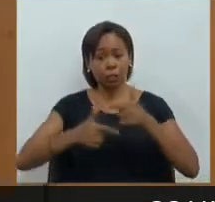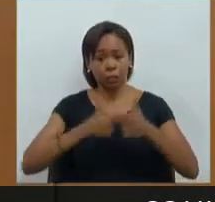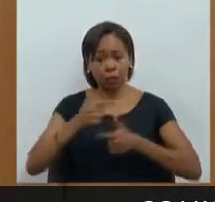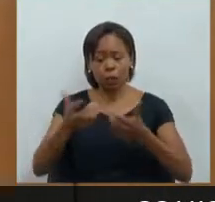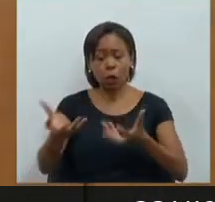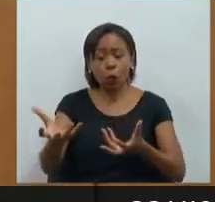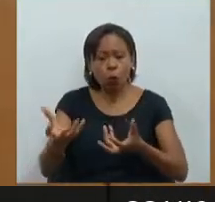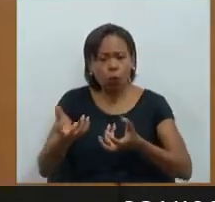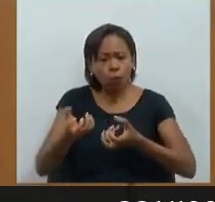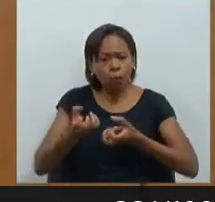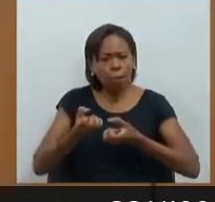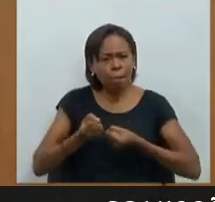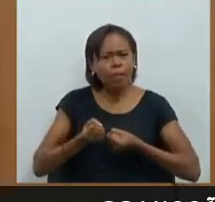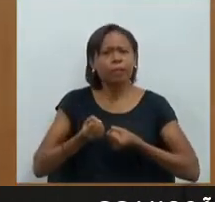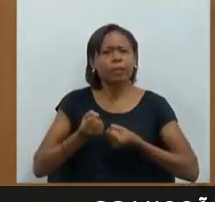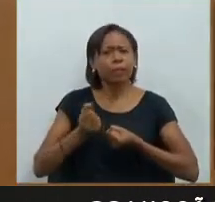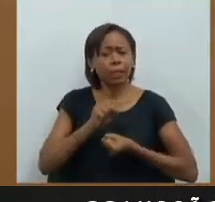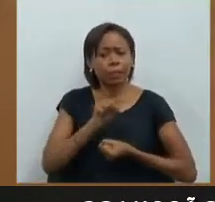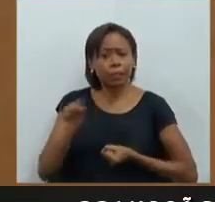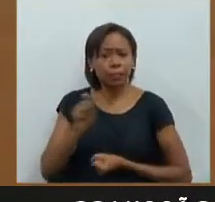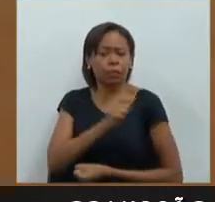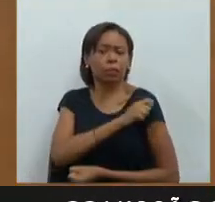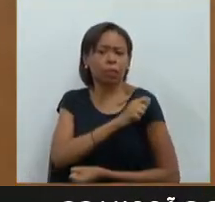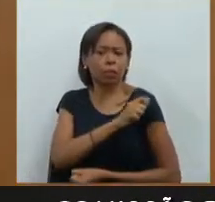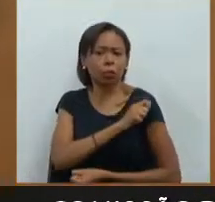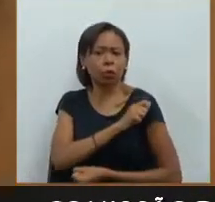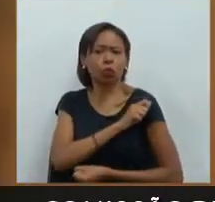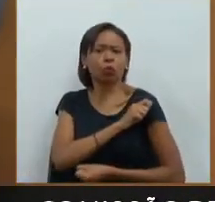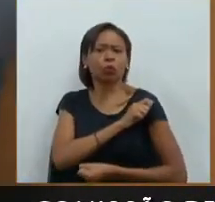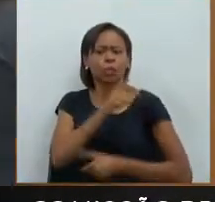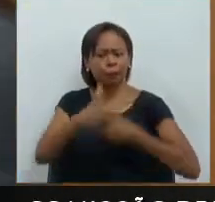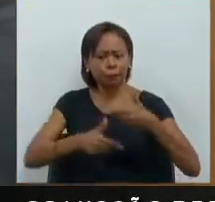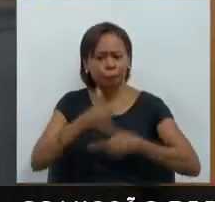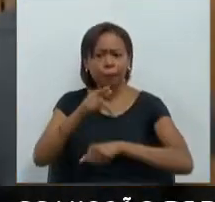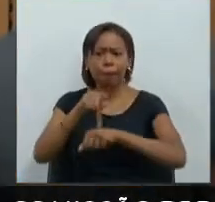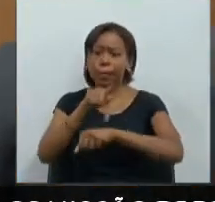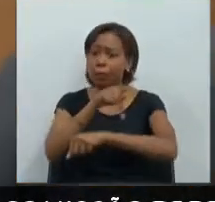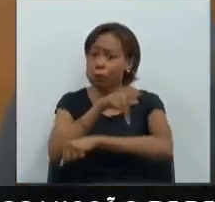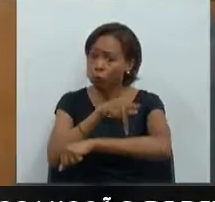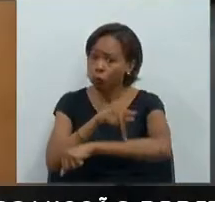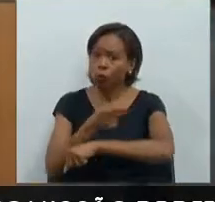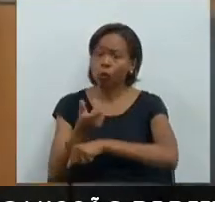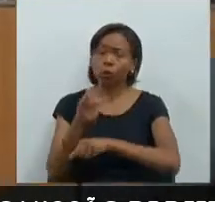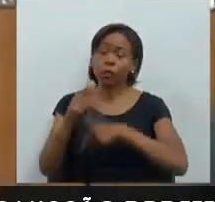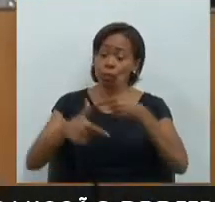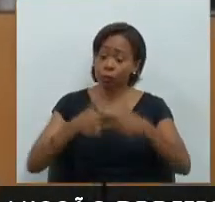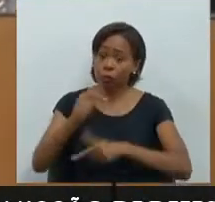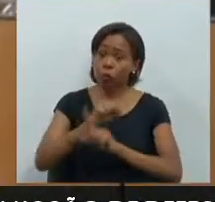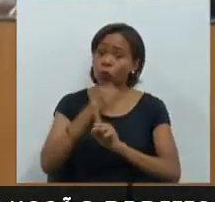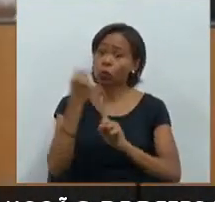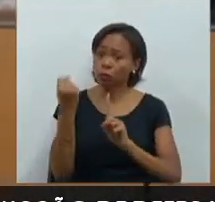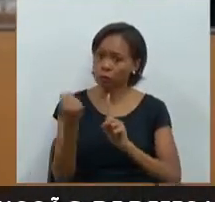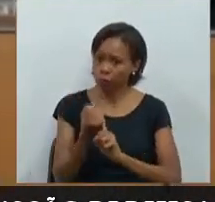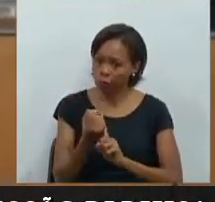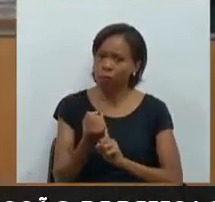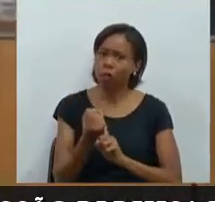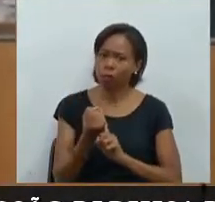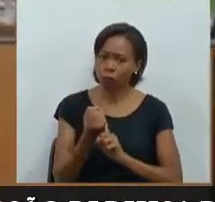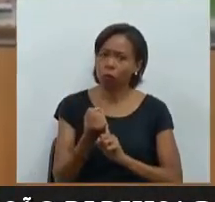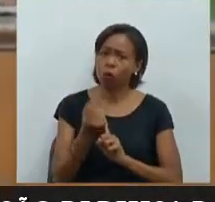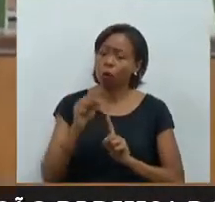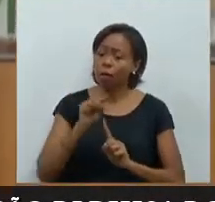um trabalho pedagógico, um trabalho de social com eles, né? Socialização,